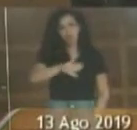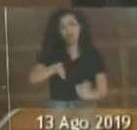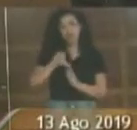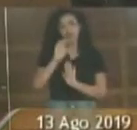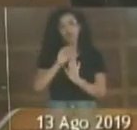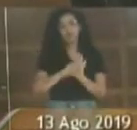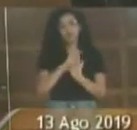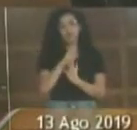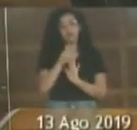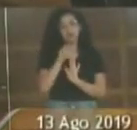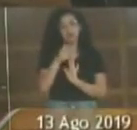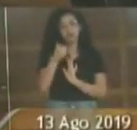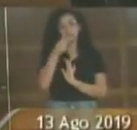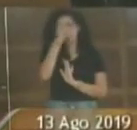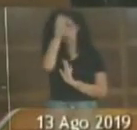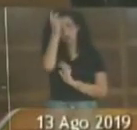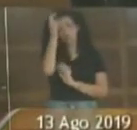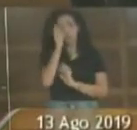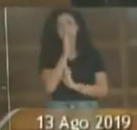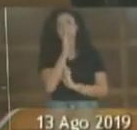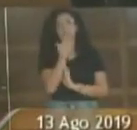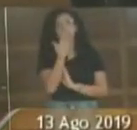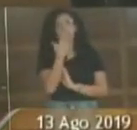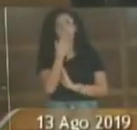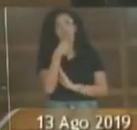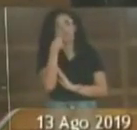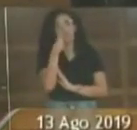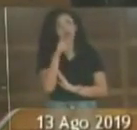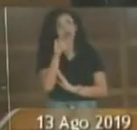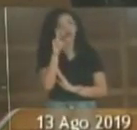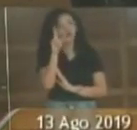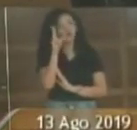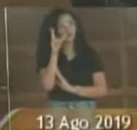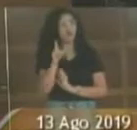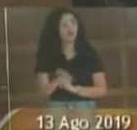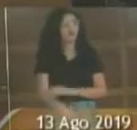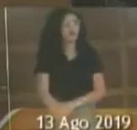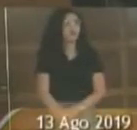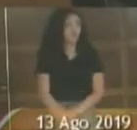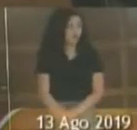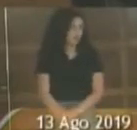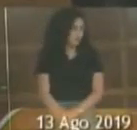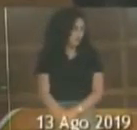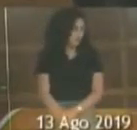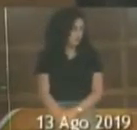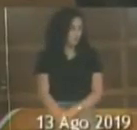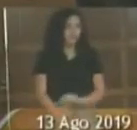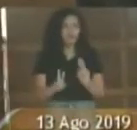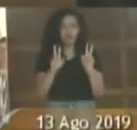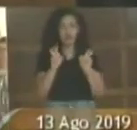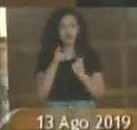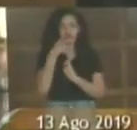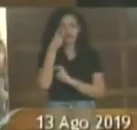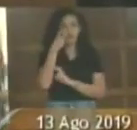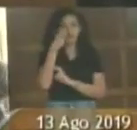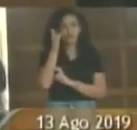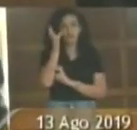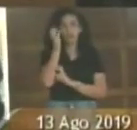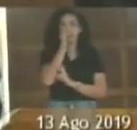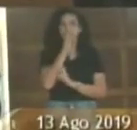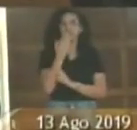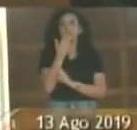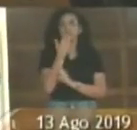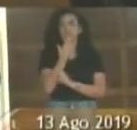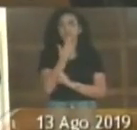501, da Prefeitura Municipal, em resposta às indicações da vereadora Luciana Valverde. Matérias da vereadora Tite Brasil.